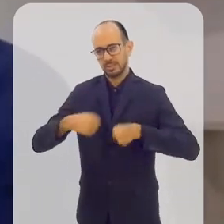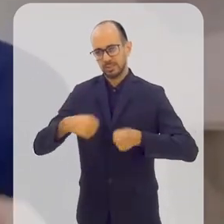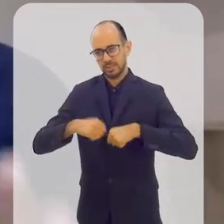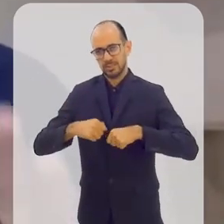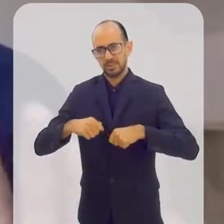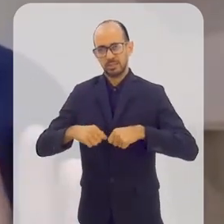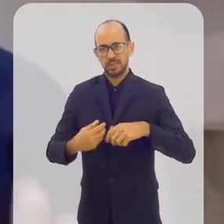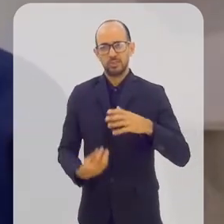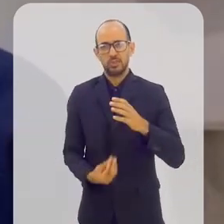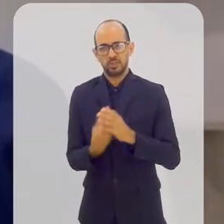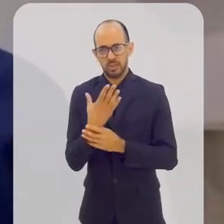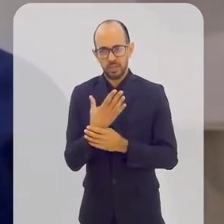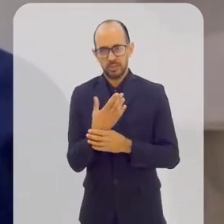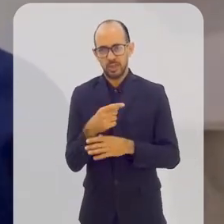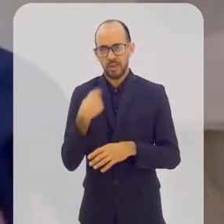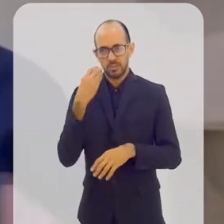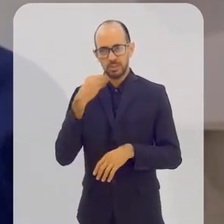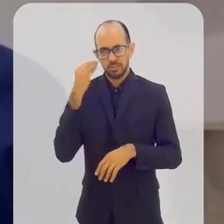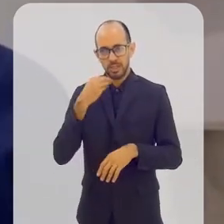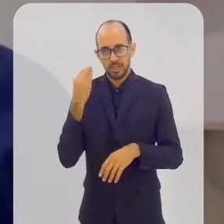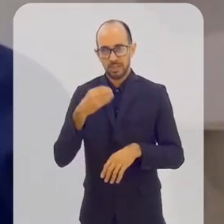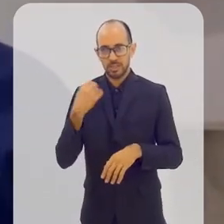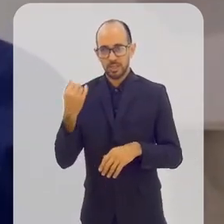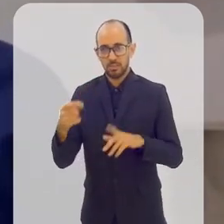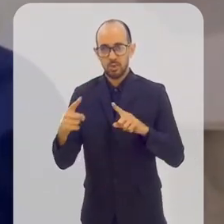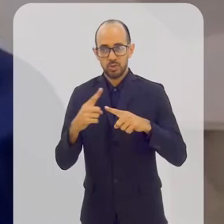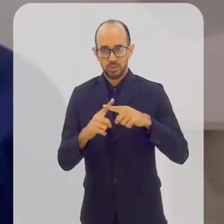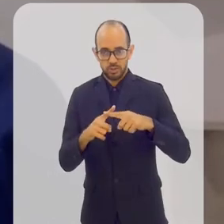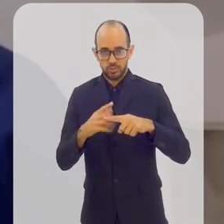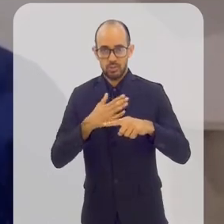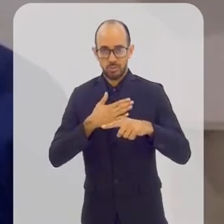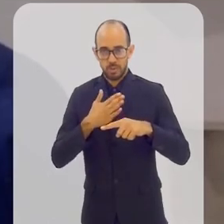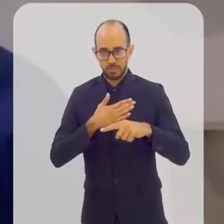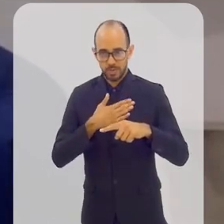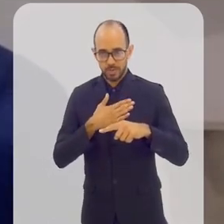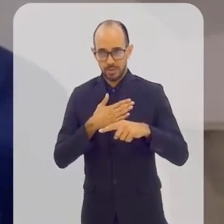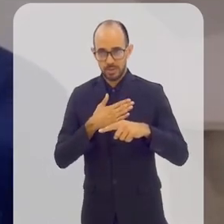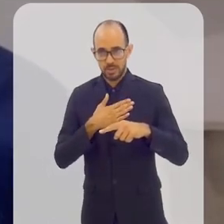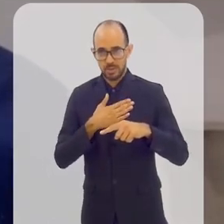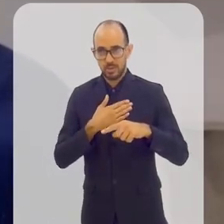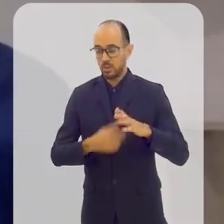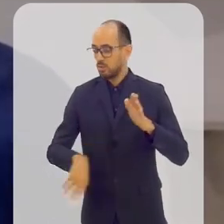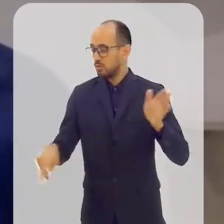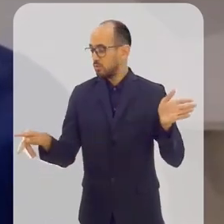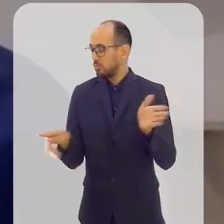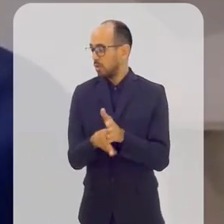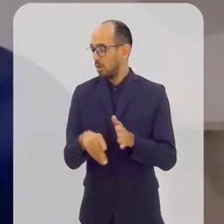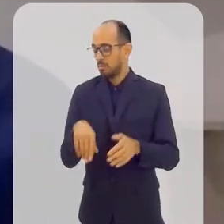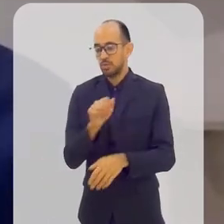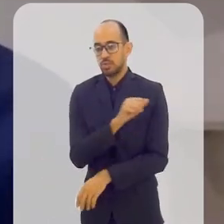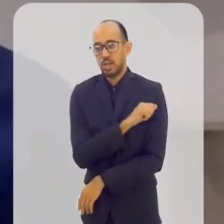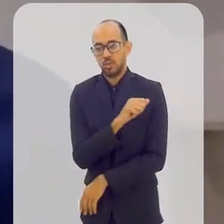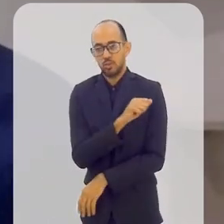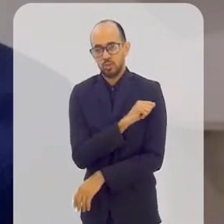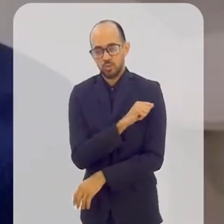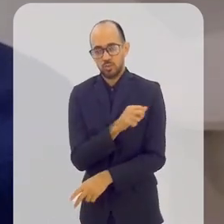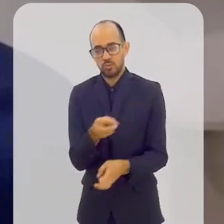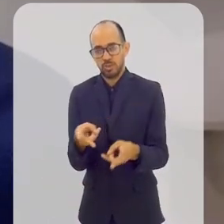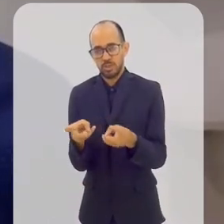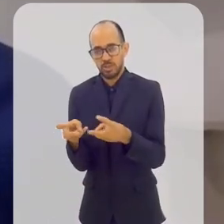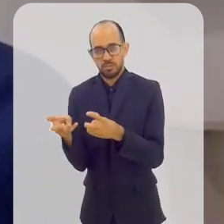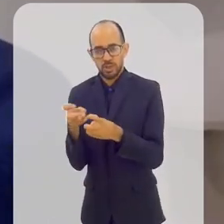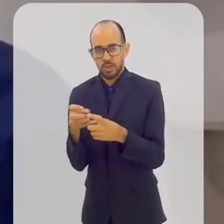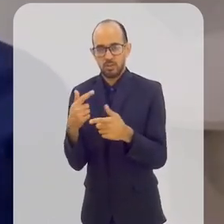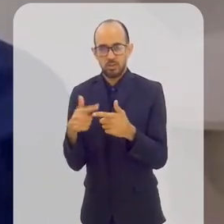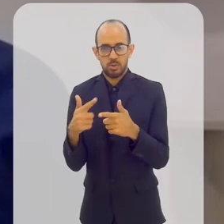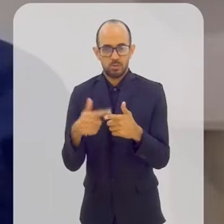geradas. Então, foi uma experiência que me marcou muito em ver que os próprios alunos identificaram um problema